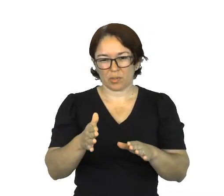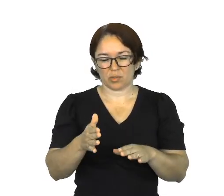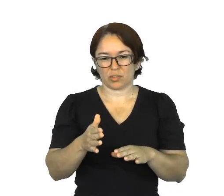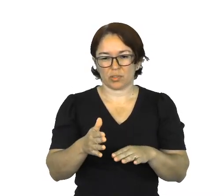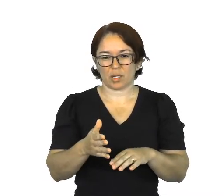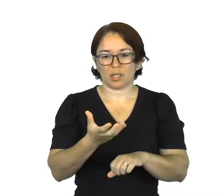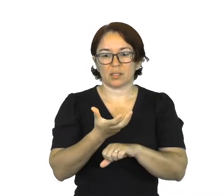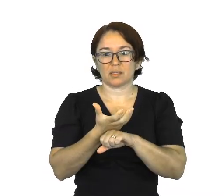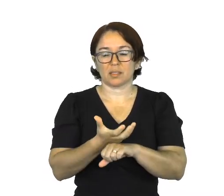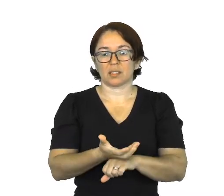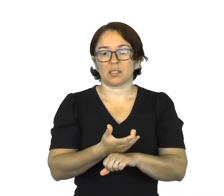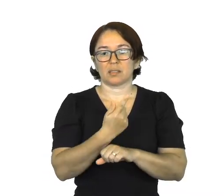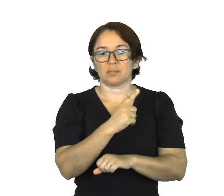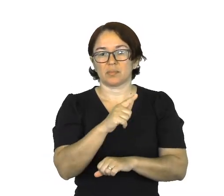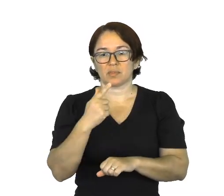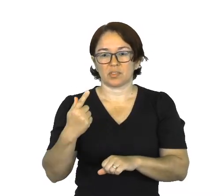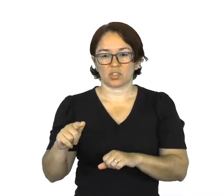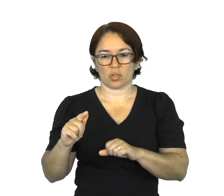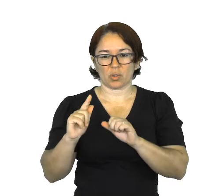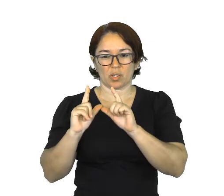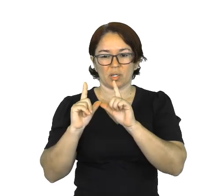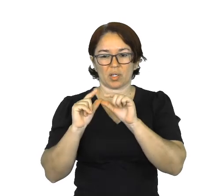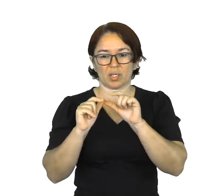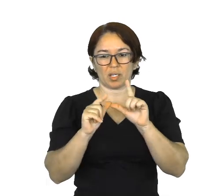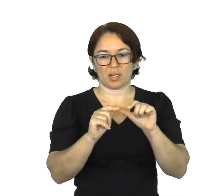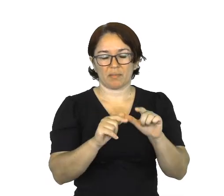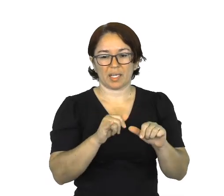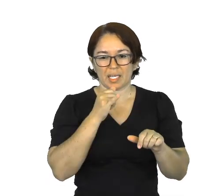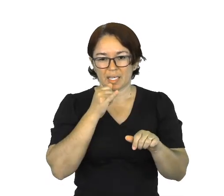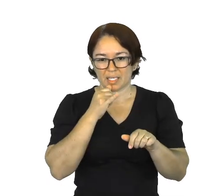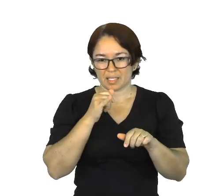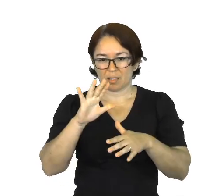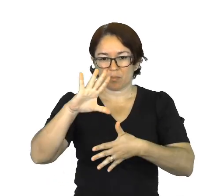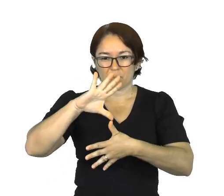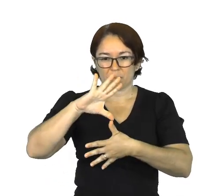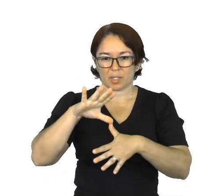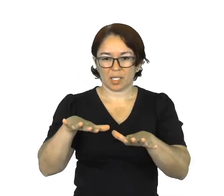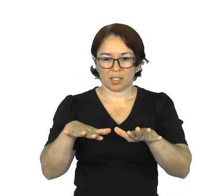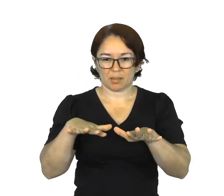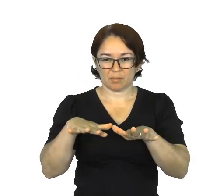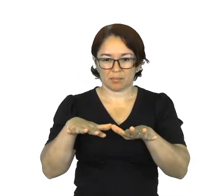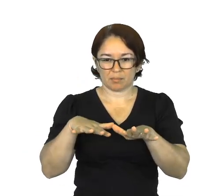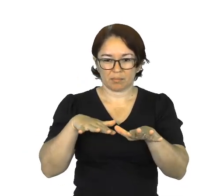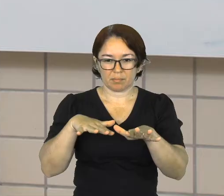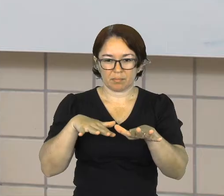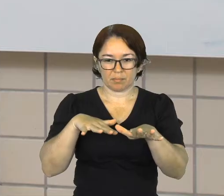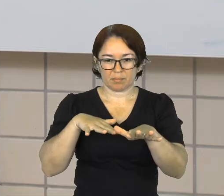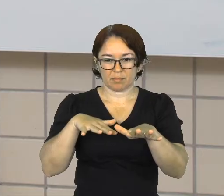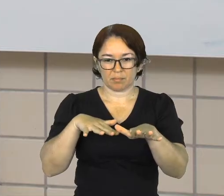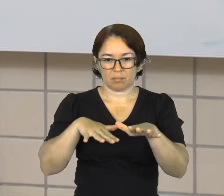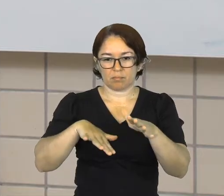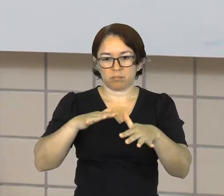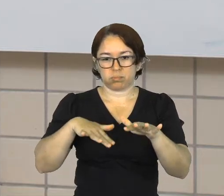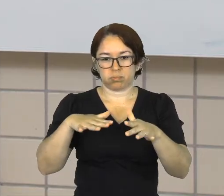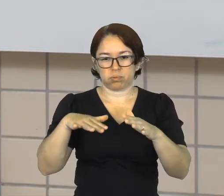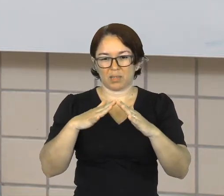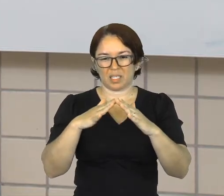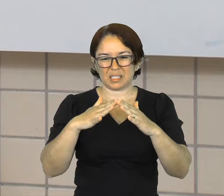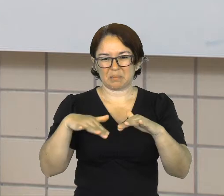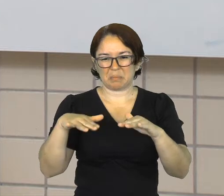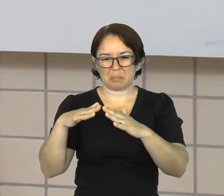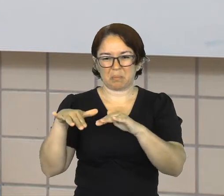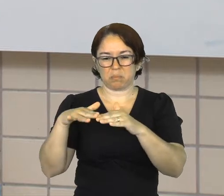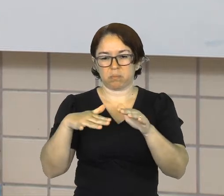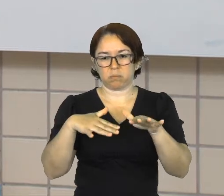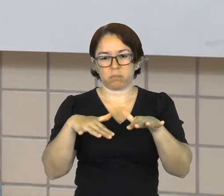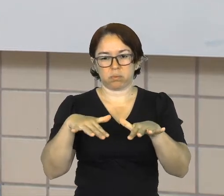que ocorre? As placas tectônicas estão juntas lá, certo? Alguma perturbação ocorre. E aí, quando a gente tem alguma